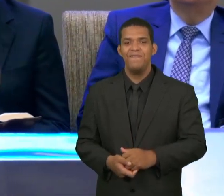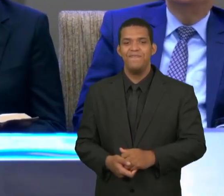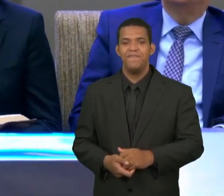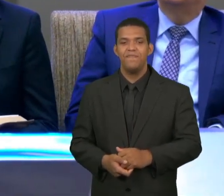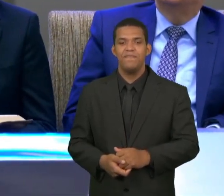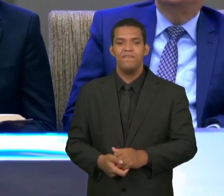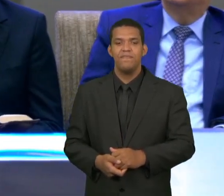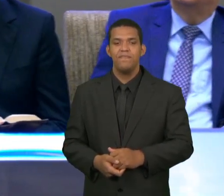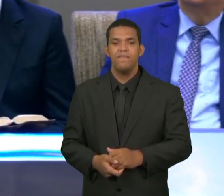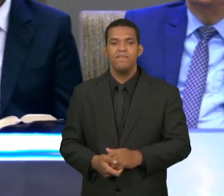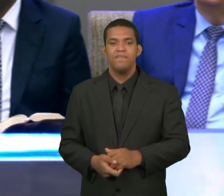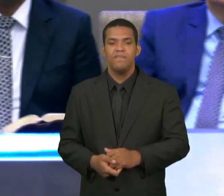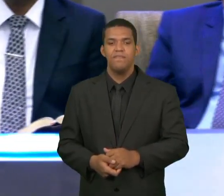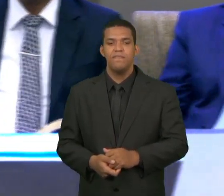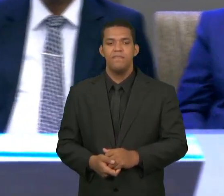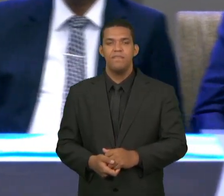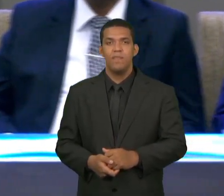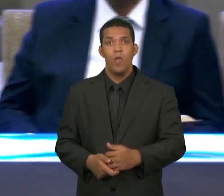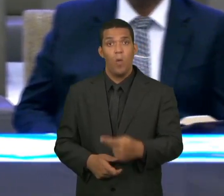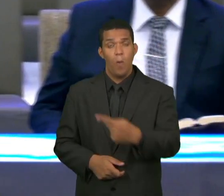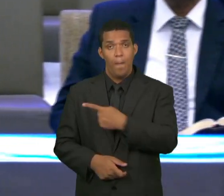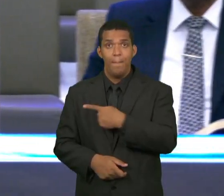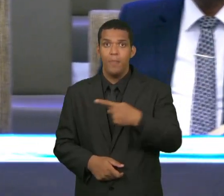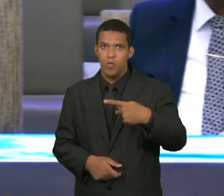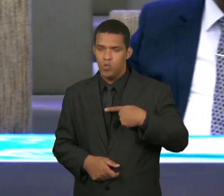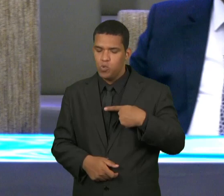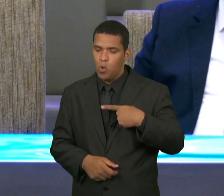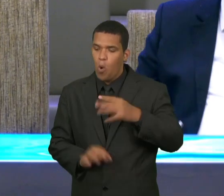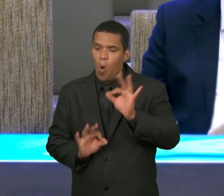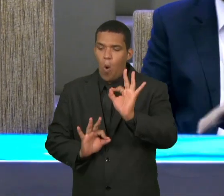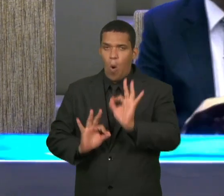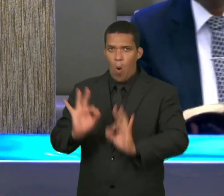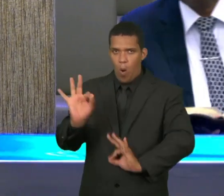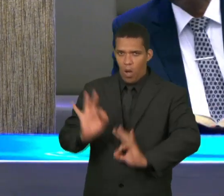Quem ele preparou? O pastor.